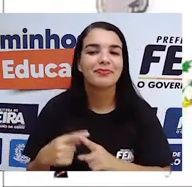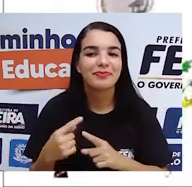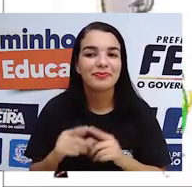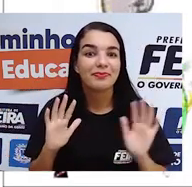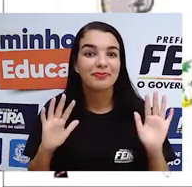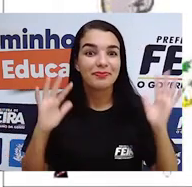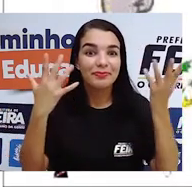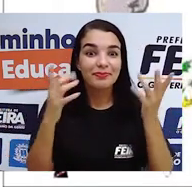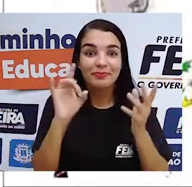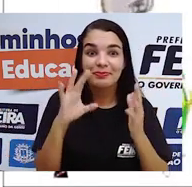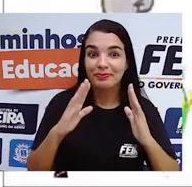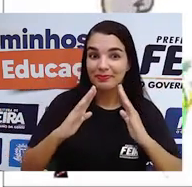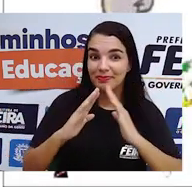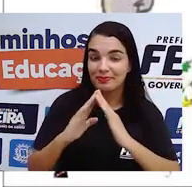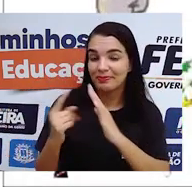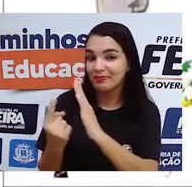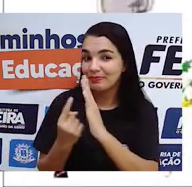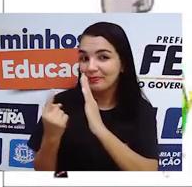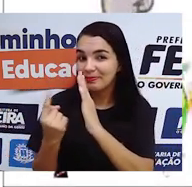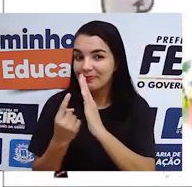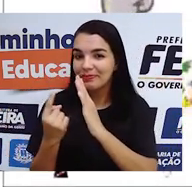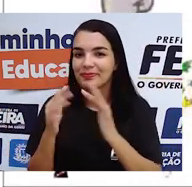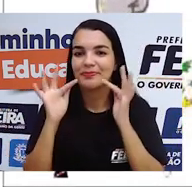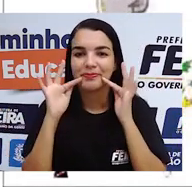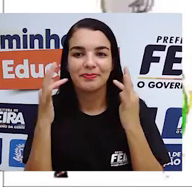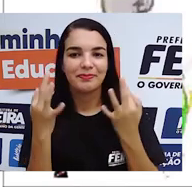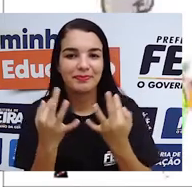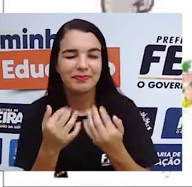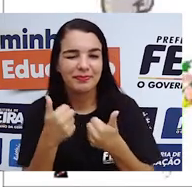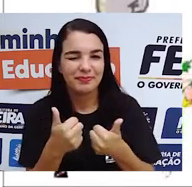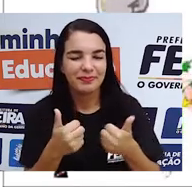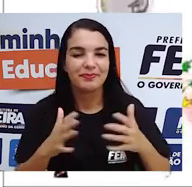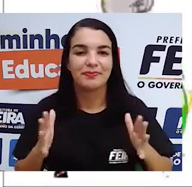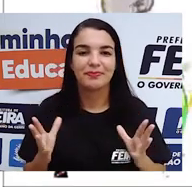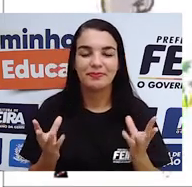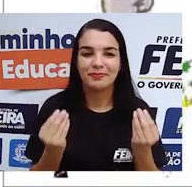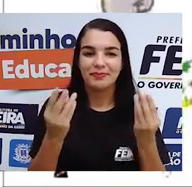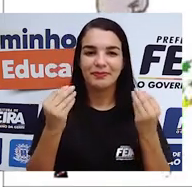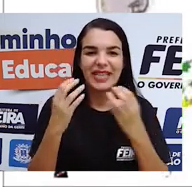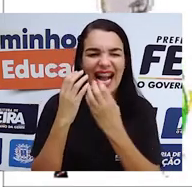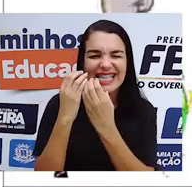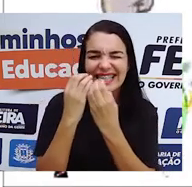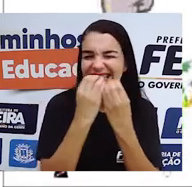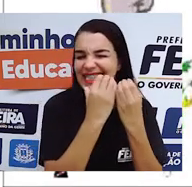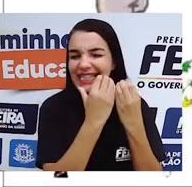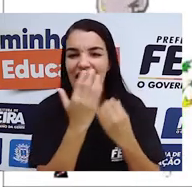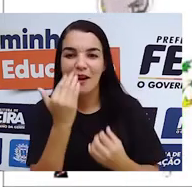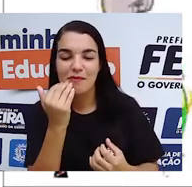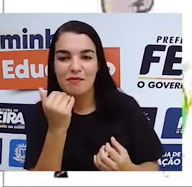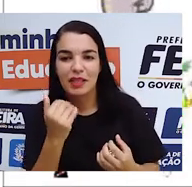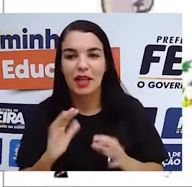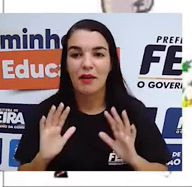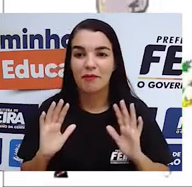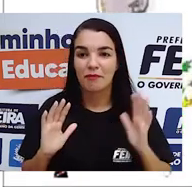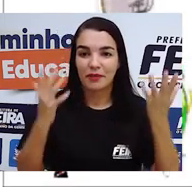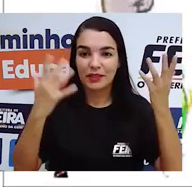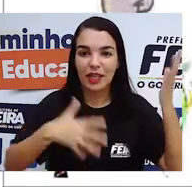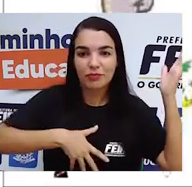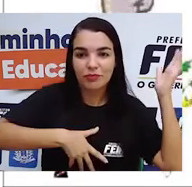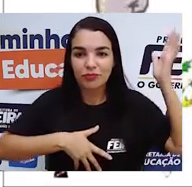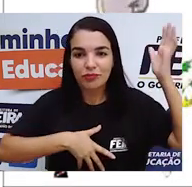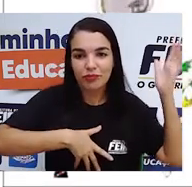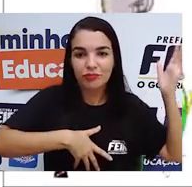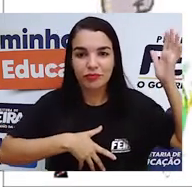gente sempre fez e como a gente gosta, com muito forró, com muita alegria, com muito milho e, claro, com